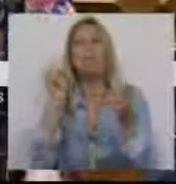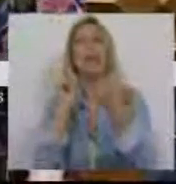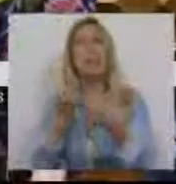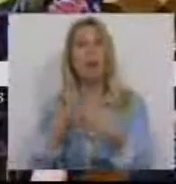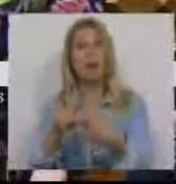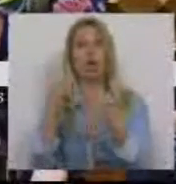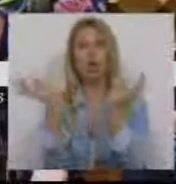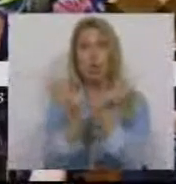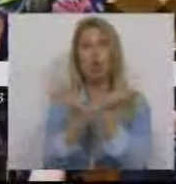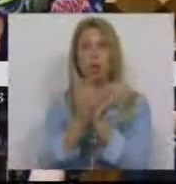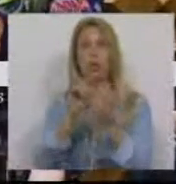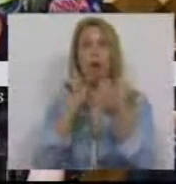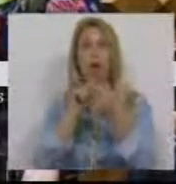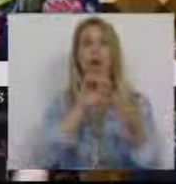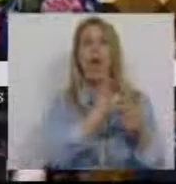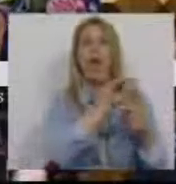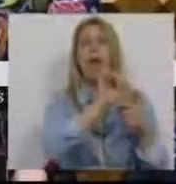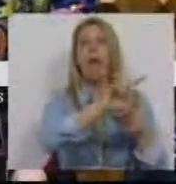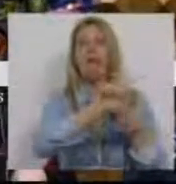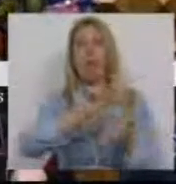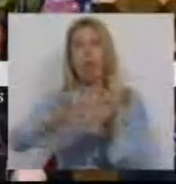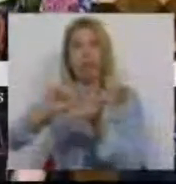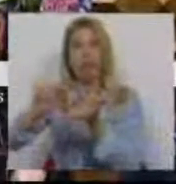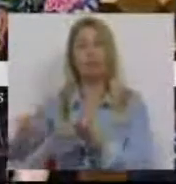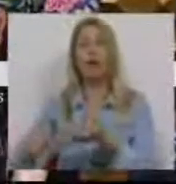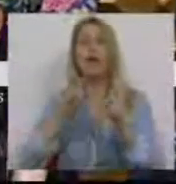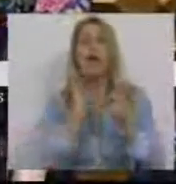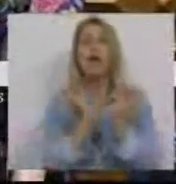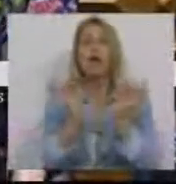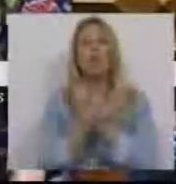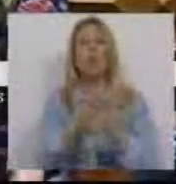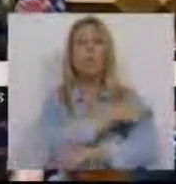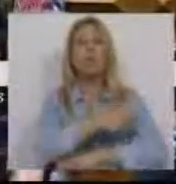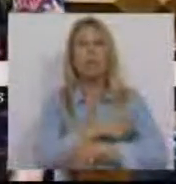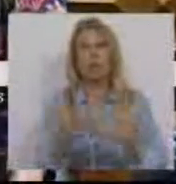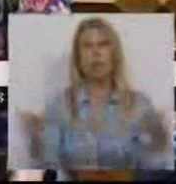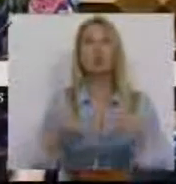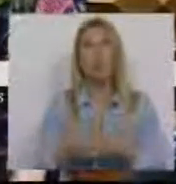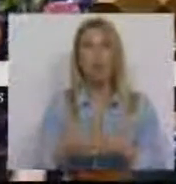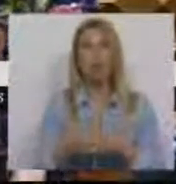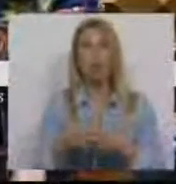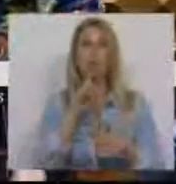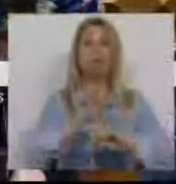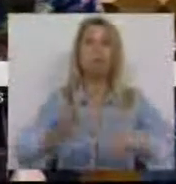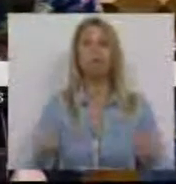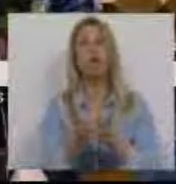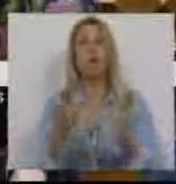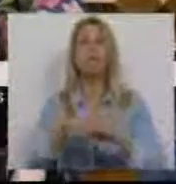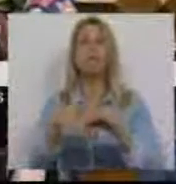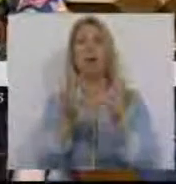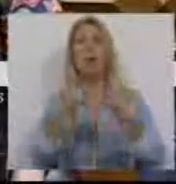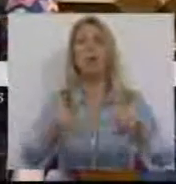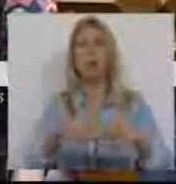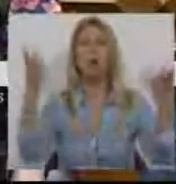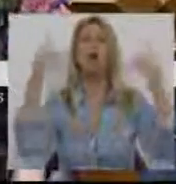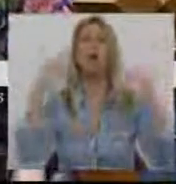aos representantes da Segurança Social nas comissões, impedindo a sua participação numa reunião. Que raio de democracia é a sua, Sr. Ministro? Que